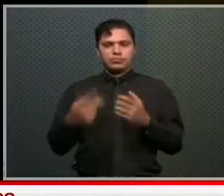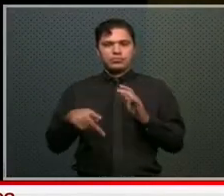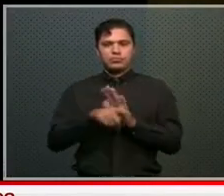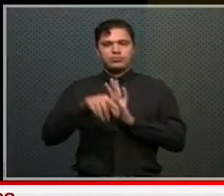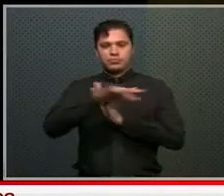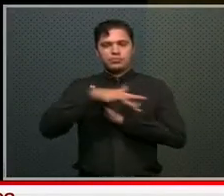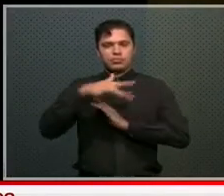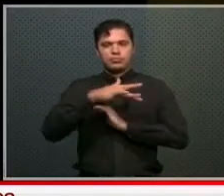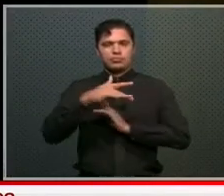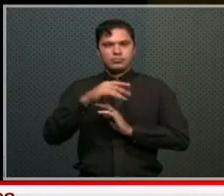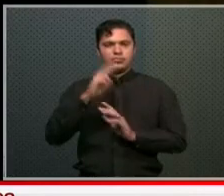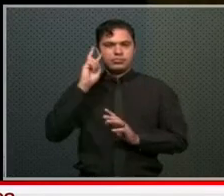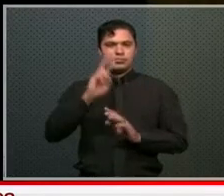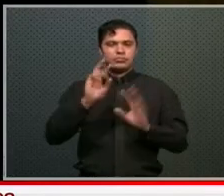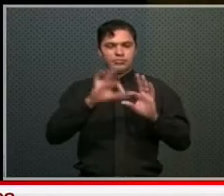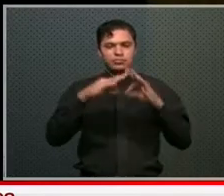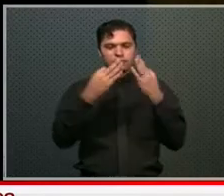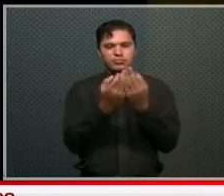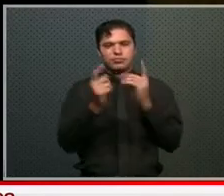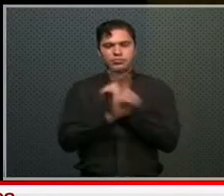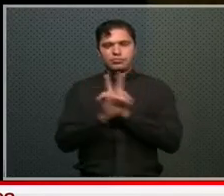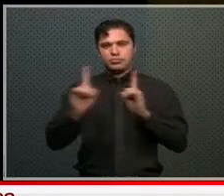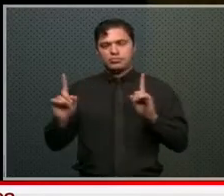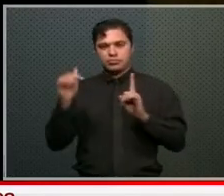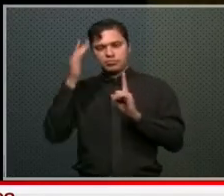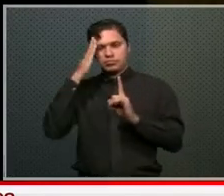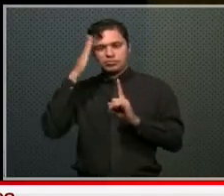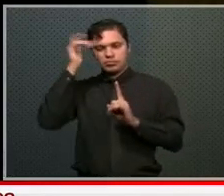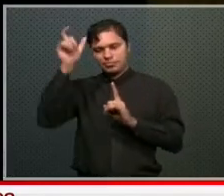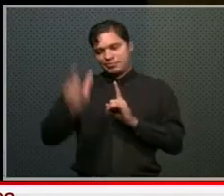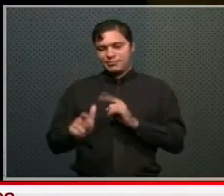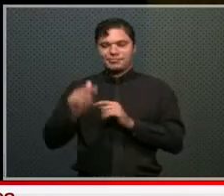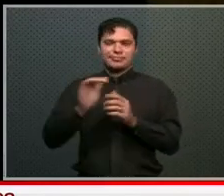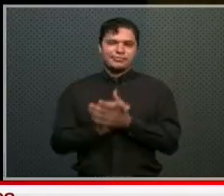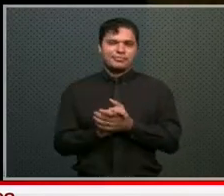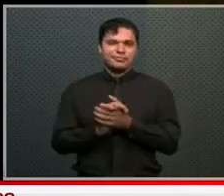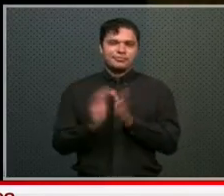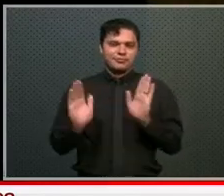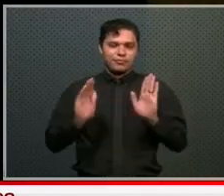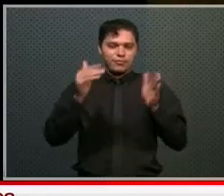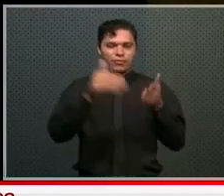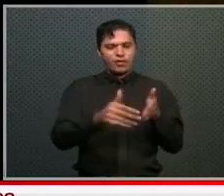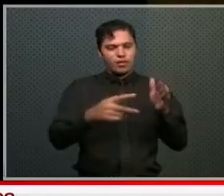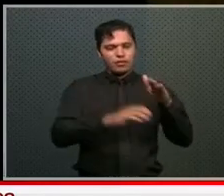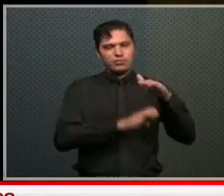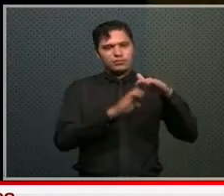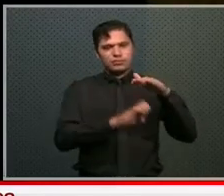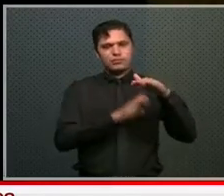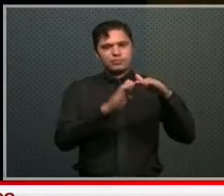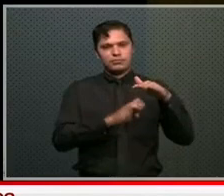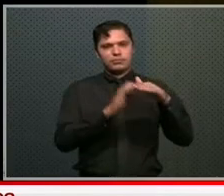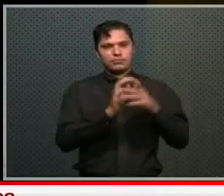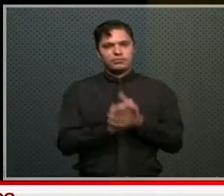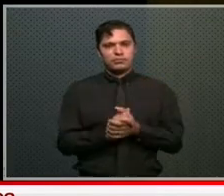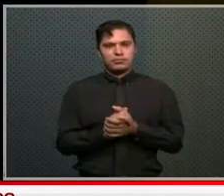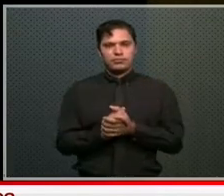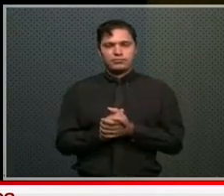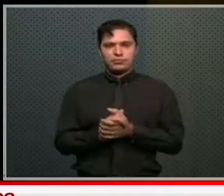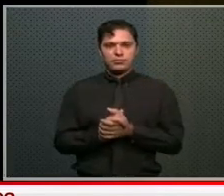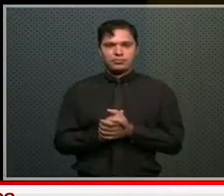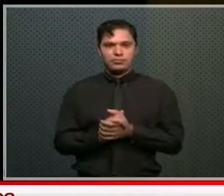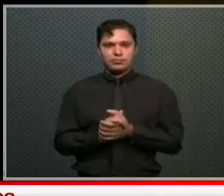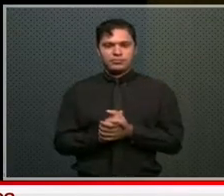vezes se ausentar da família tenho certeza que a senhora entende muito bem disso em prol da nossa instituição e termos cada vez mais